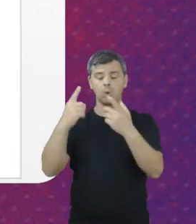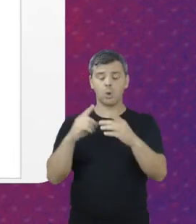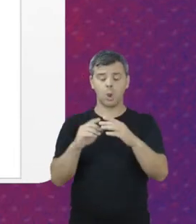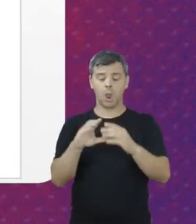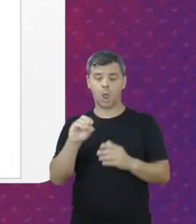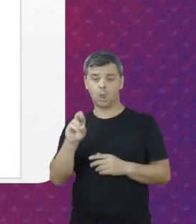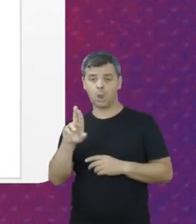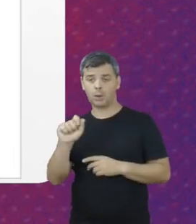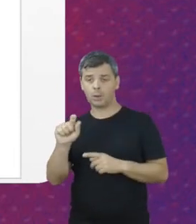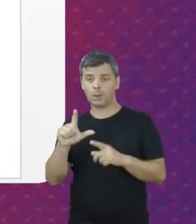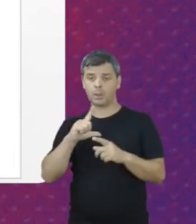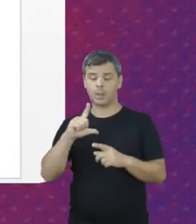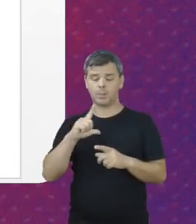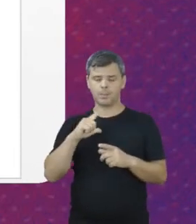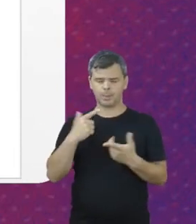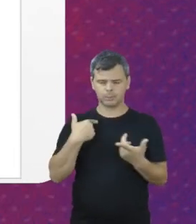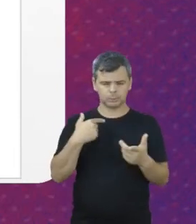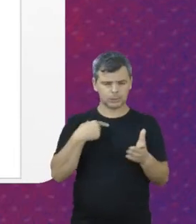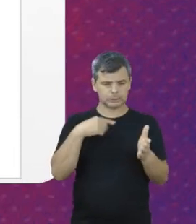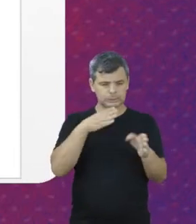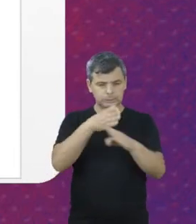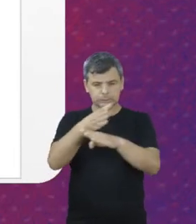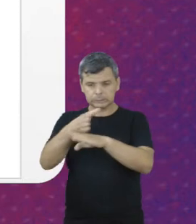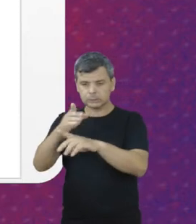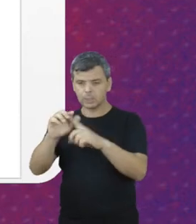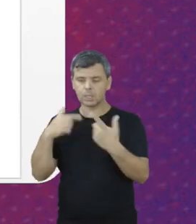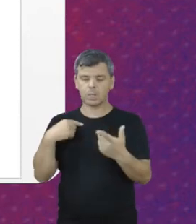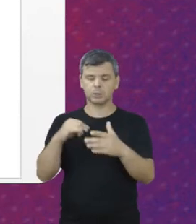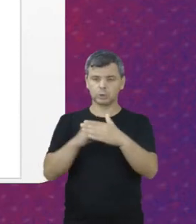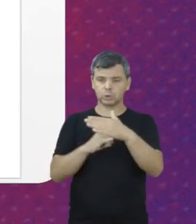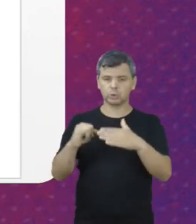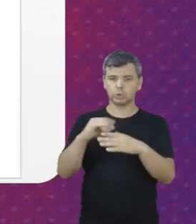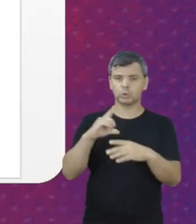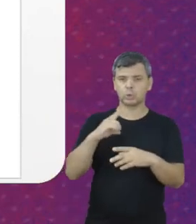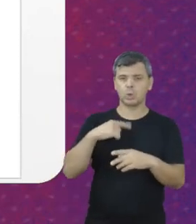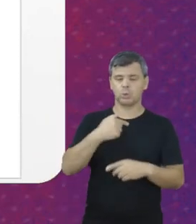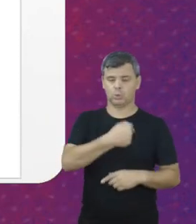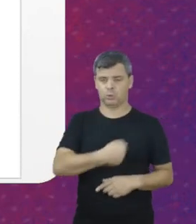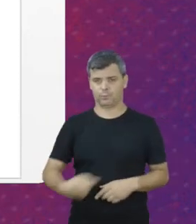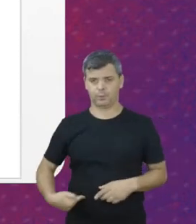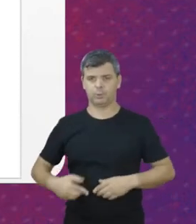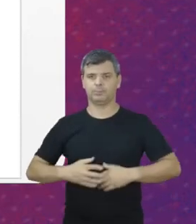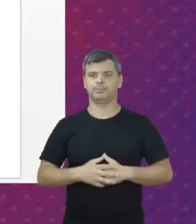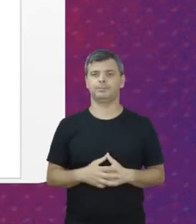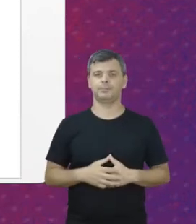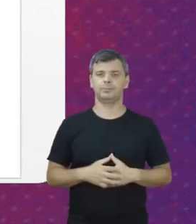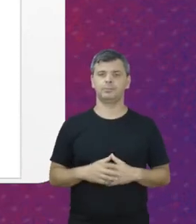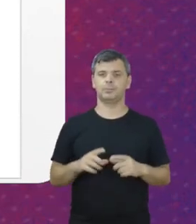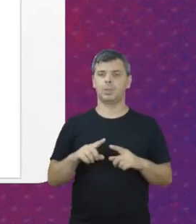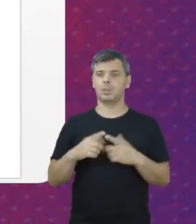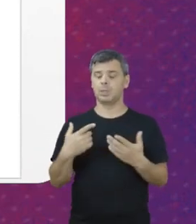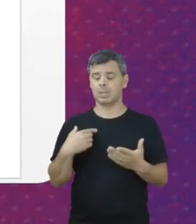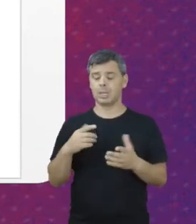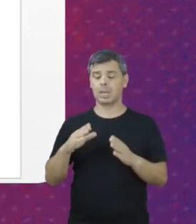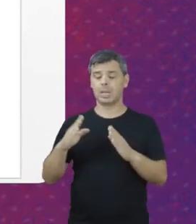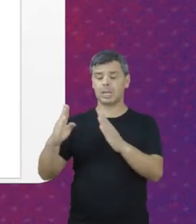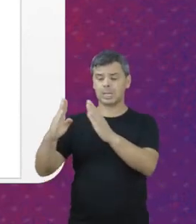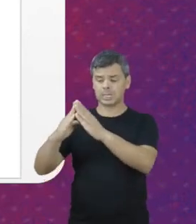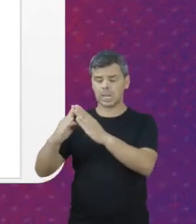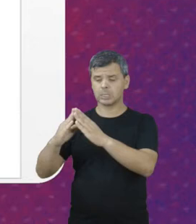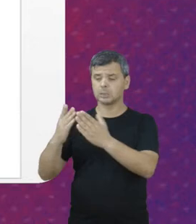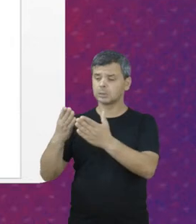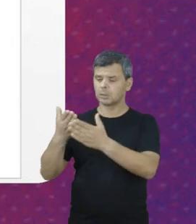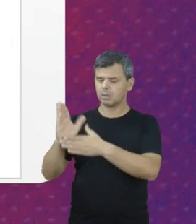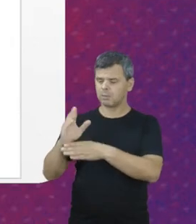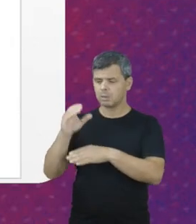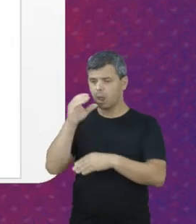elas têm muito mais entrada do que esses outros organismos que são do governo. Casa de passagem, que é um espaço em que as